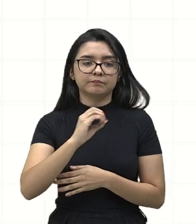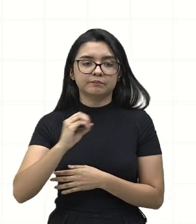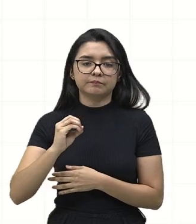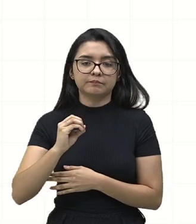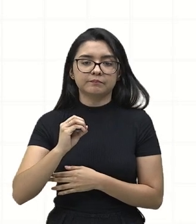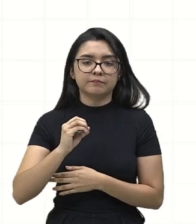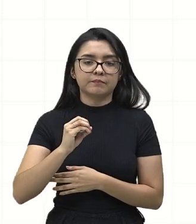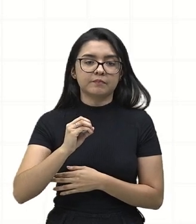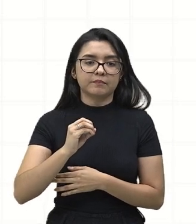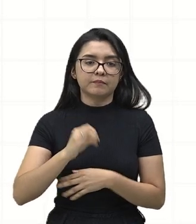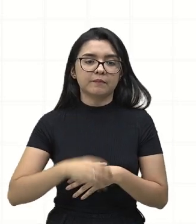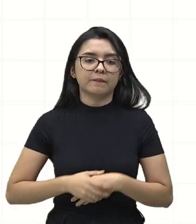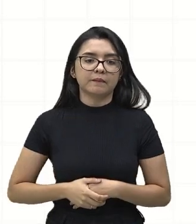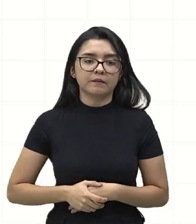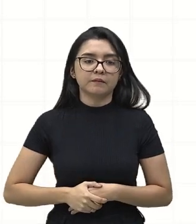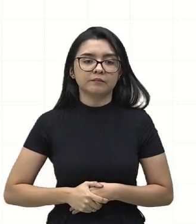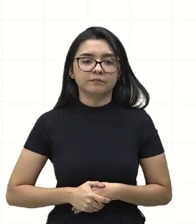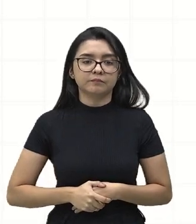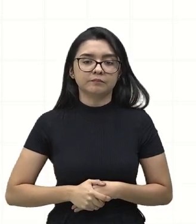100.000